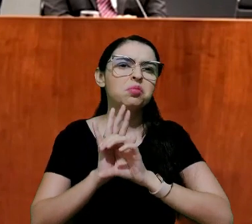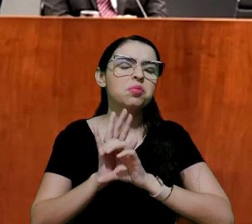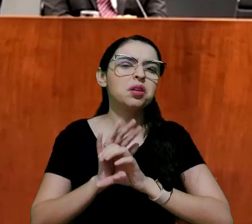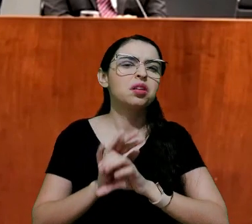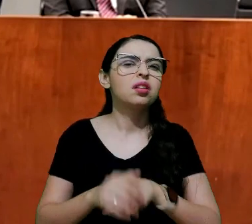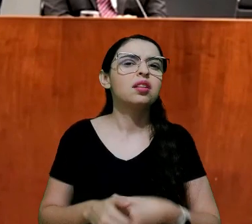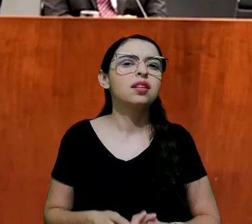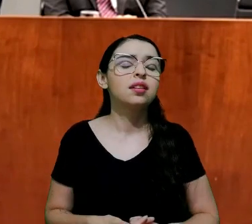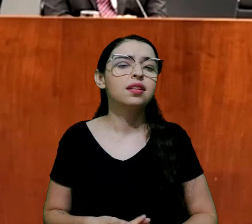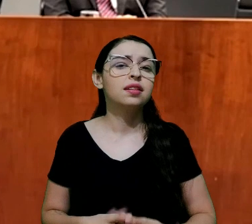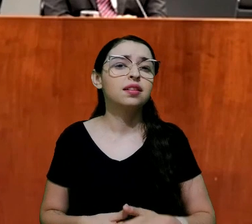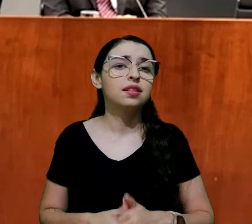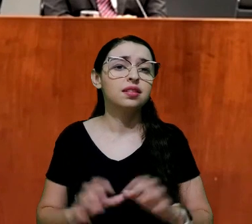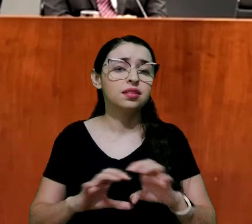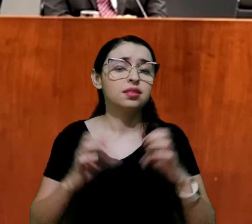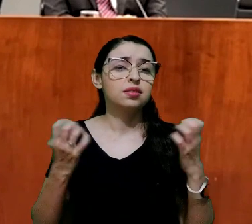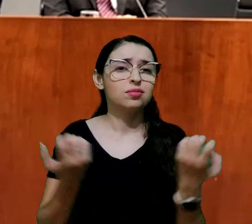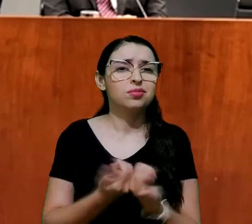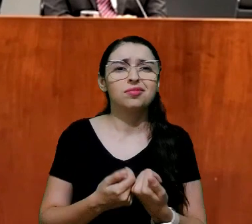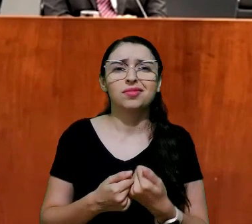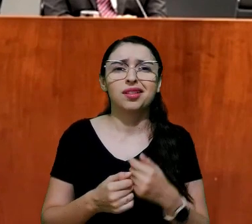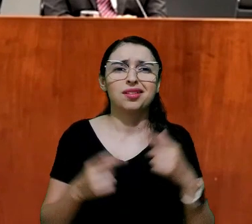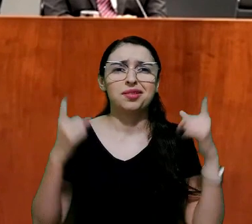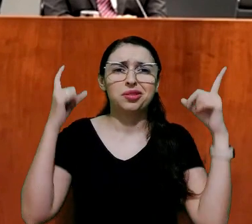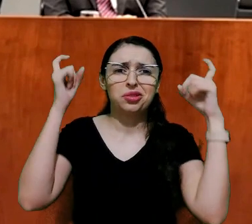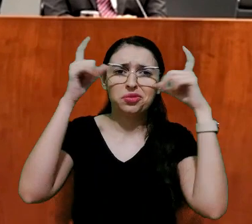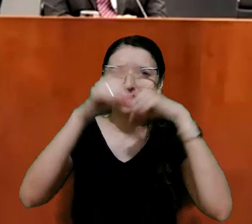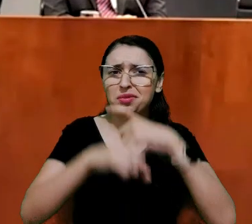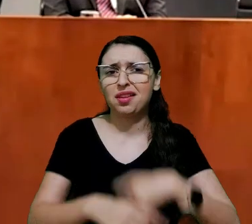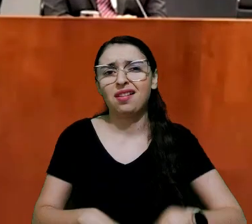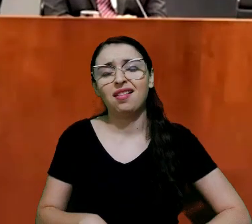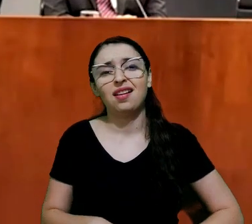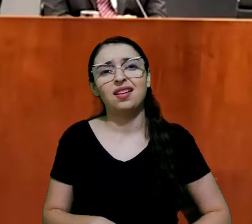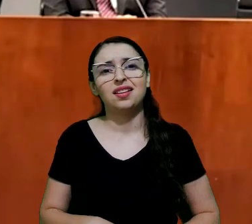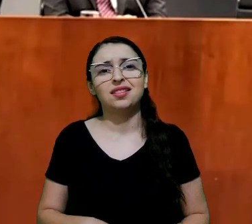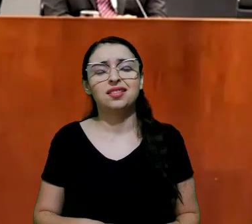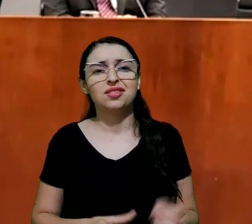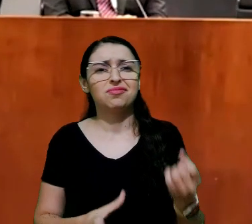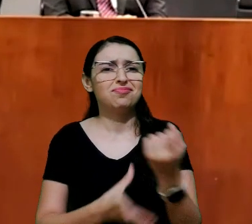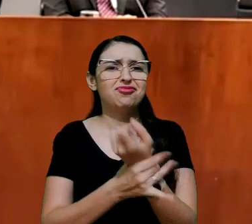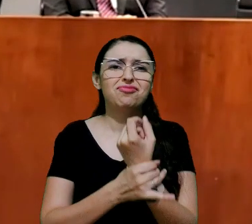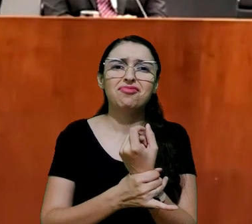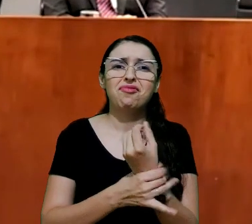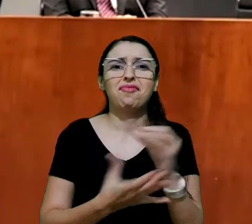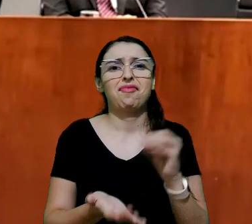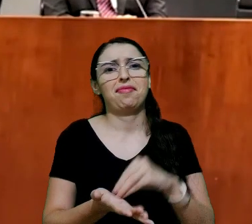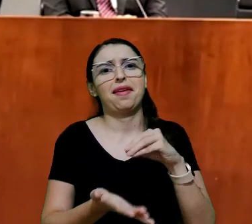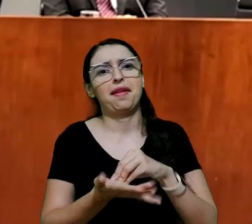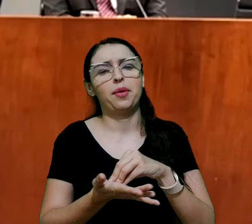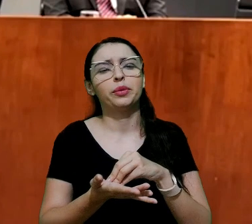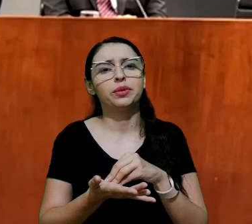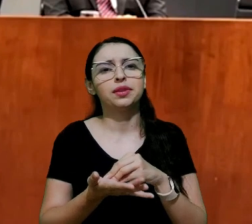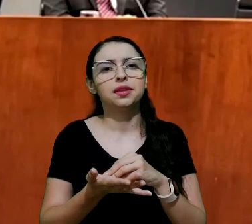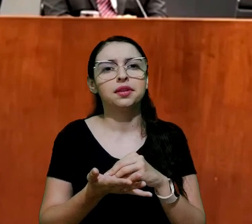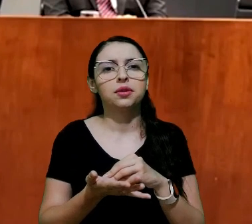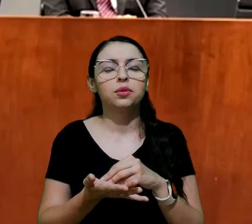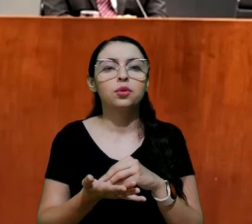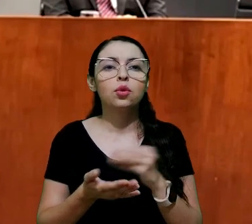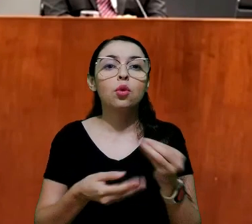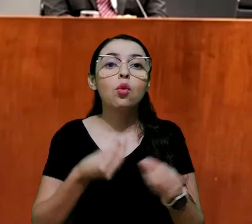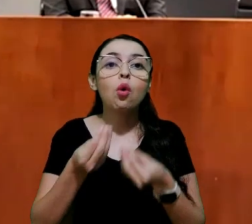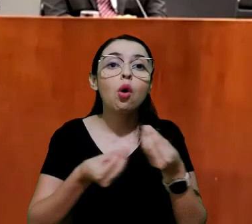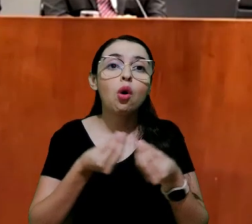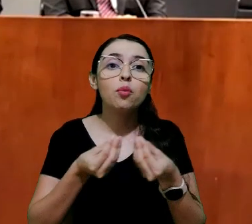nessa balbúrdia em que nós vivemos de insegurança quanto a exatamente o que é que pode criar para alguém